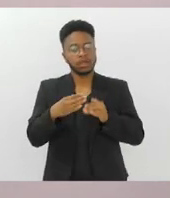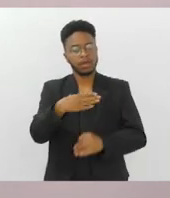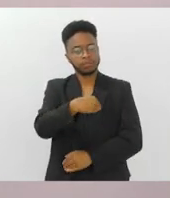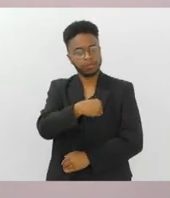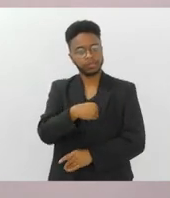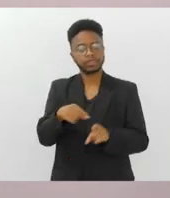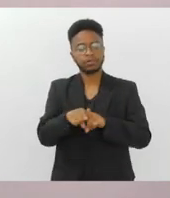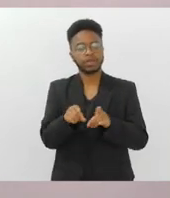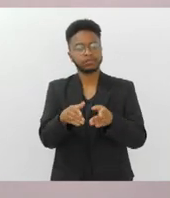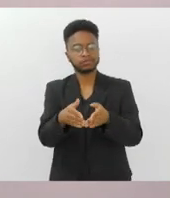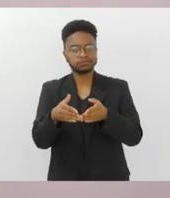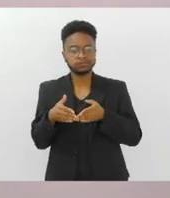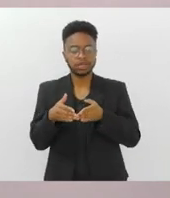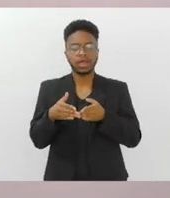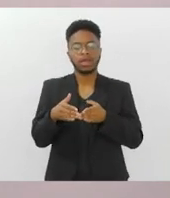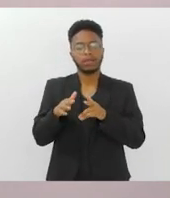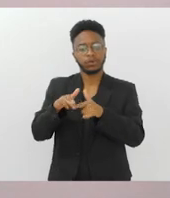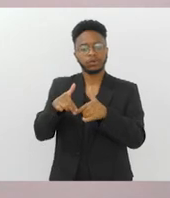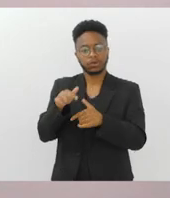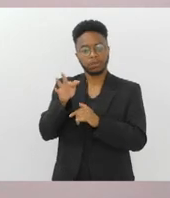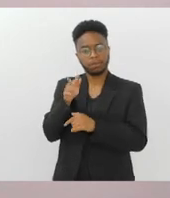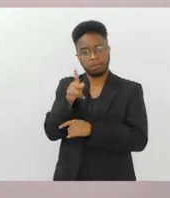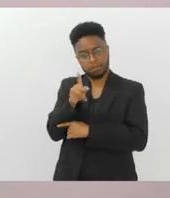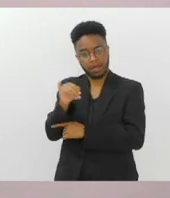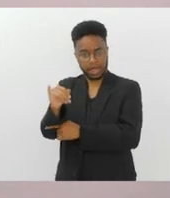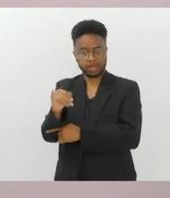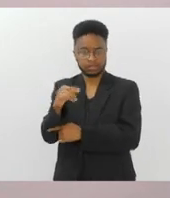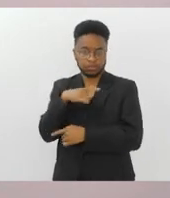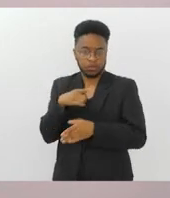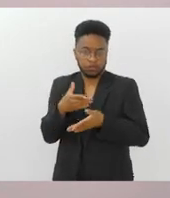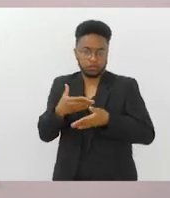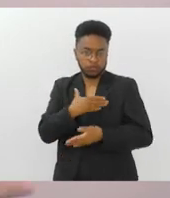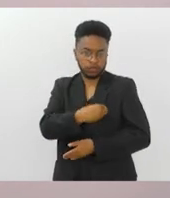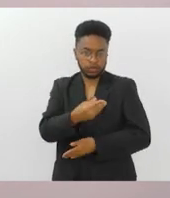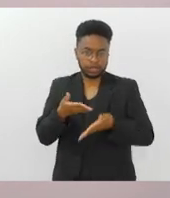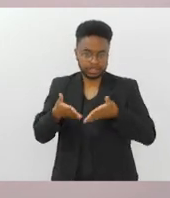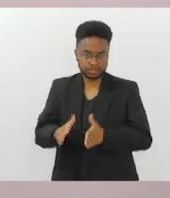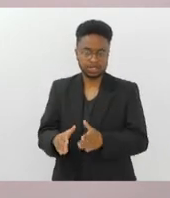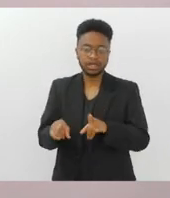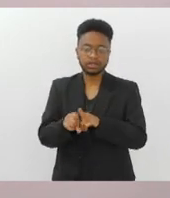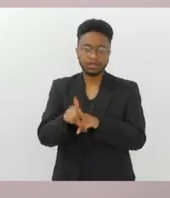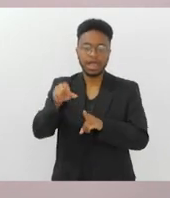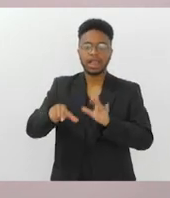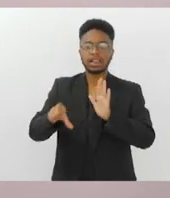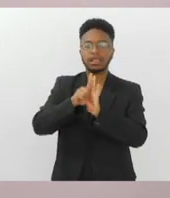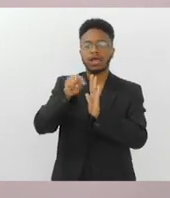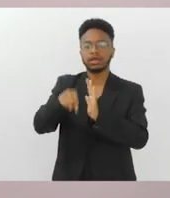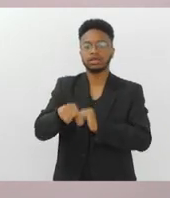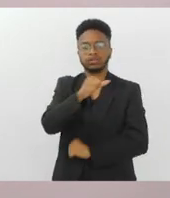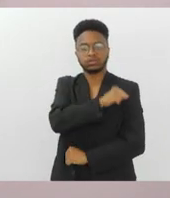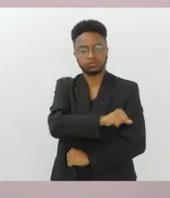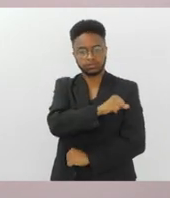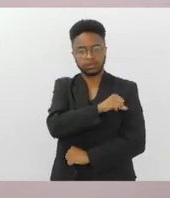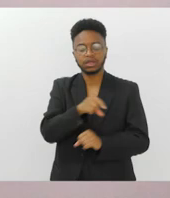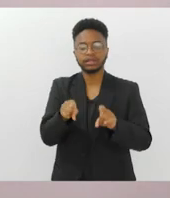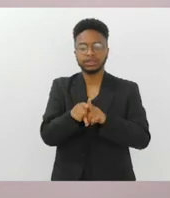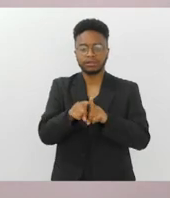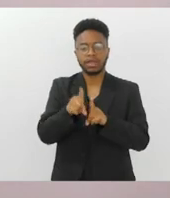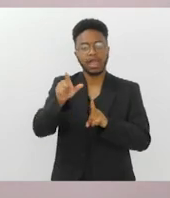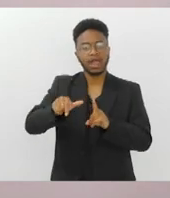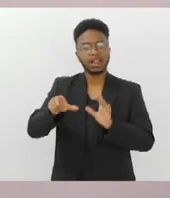contas, somos nós que produzimos as leis. É lei no Estado do Rio de Janeiro, é lei